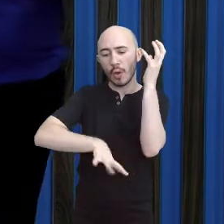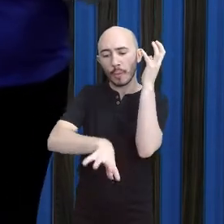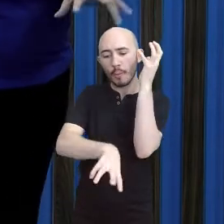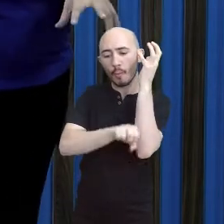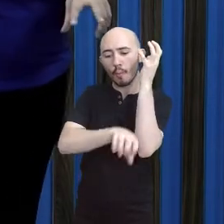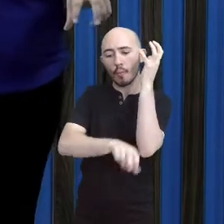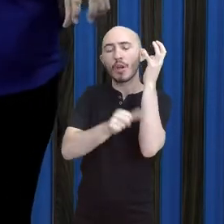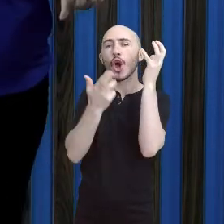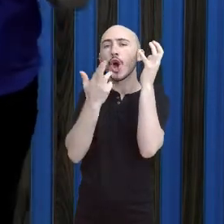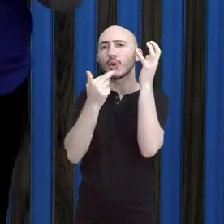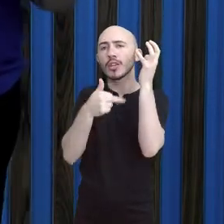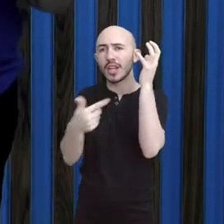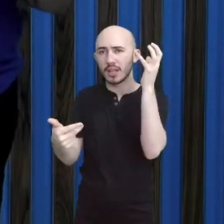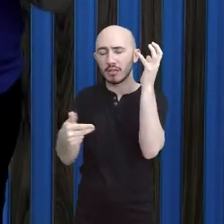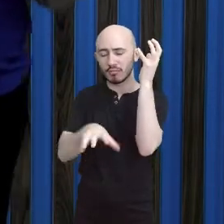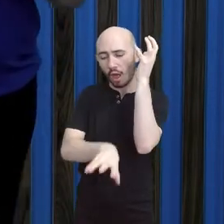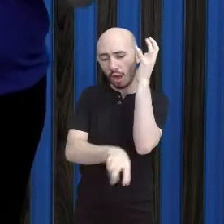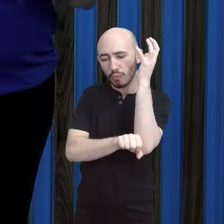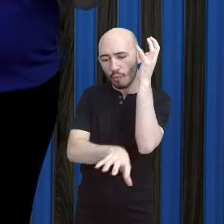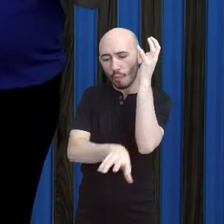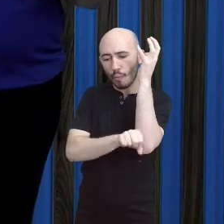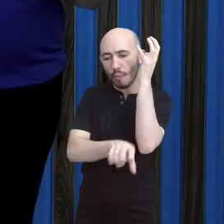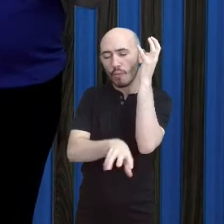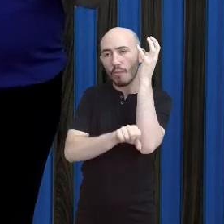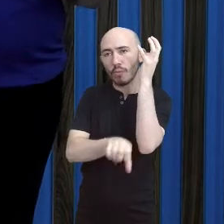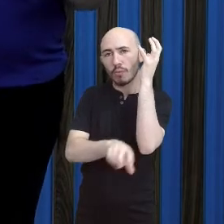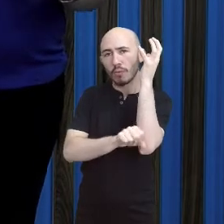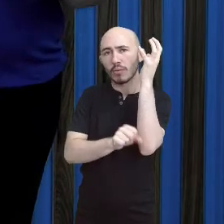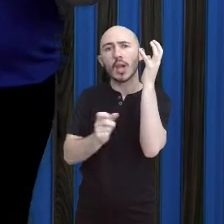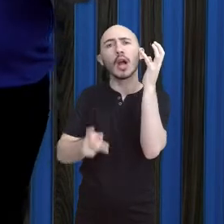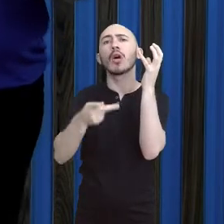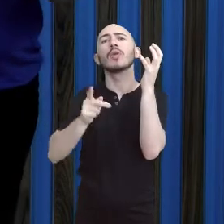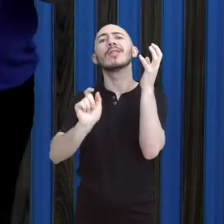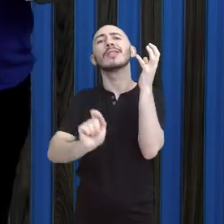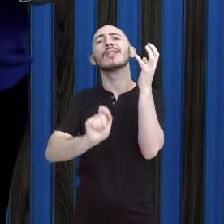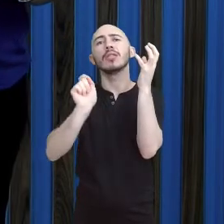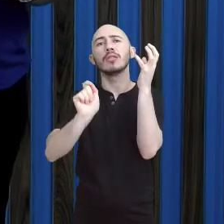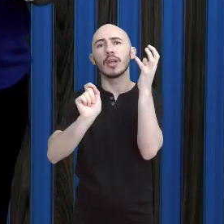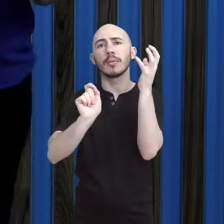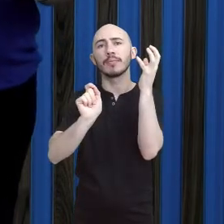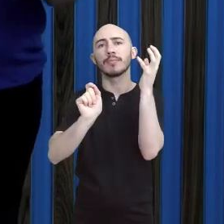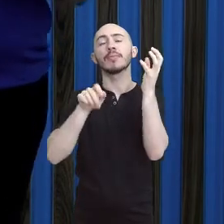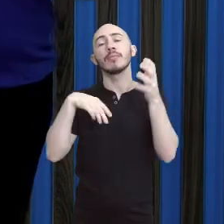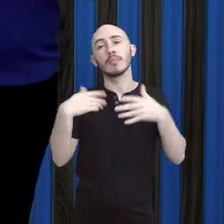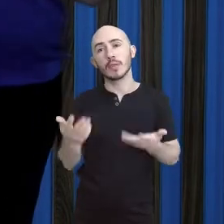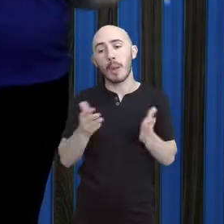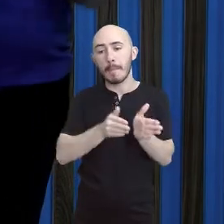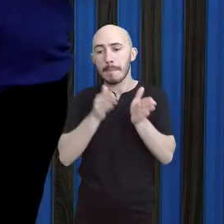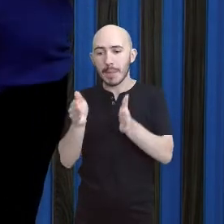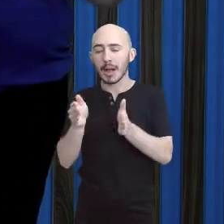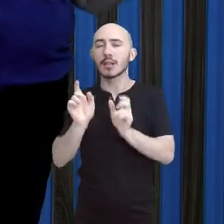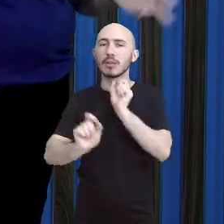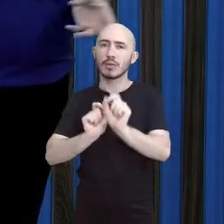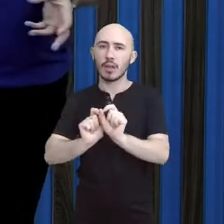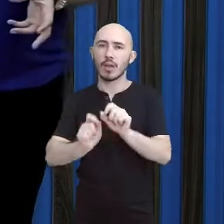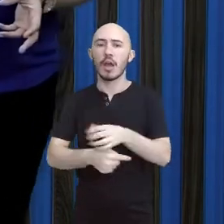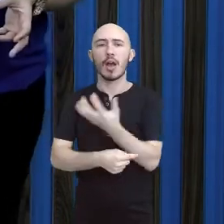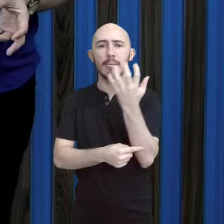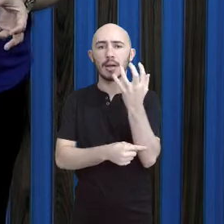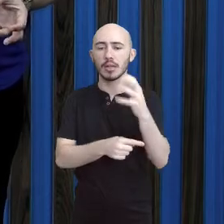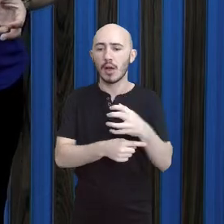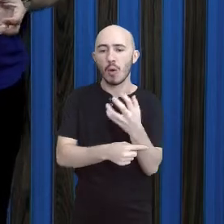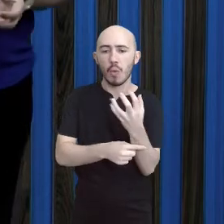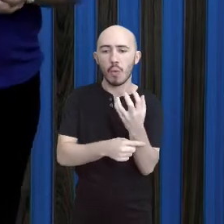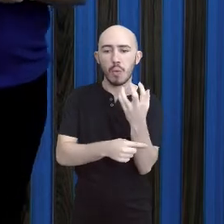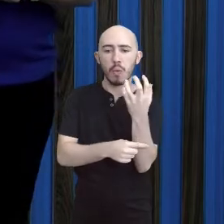Essa captação de nutriente do solo, o que é que vai acontecer com esses nutrientes? Boa parte, a planta vai utilizar para o seu crescimento,